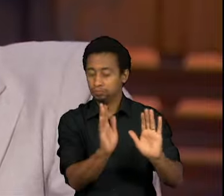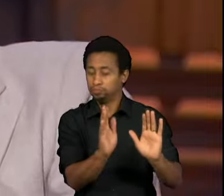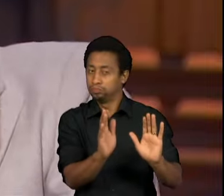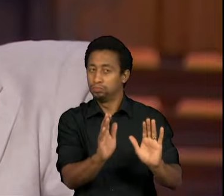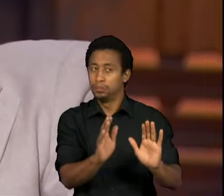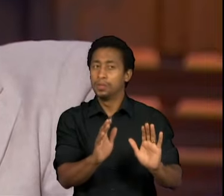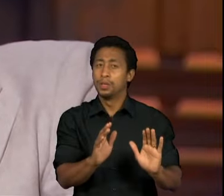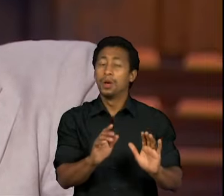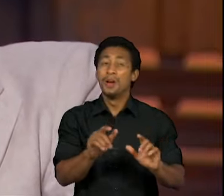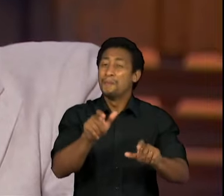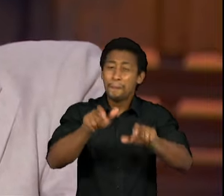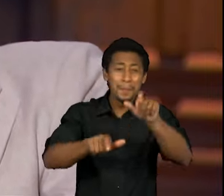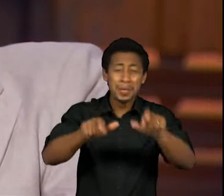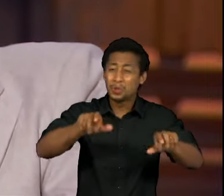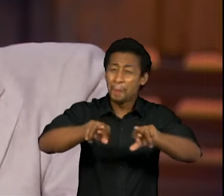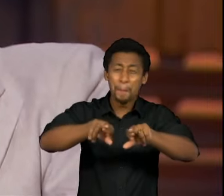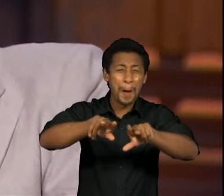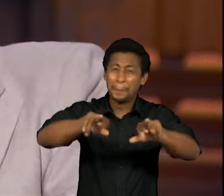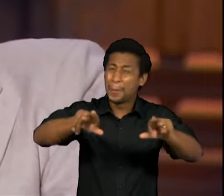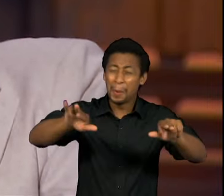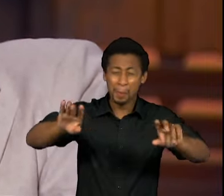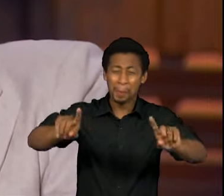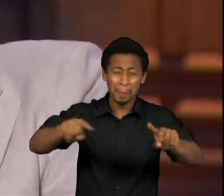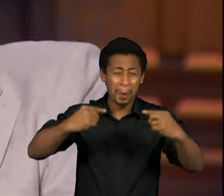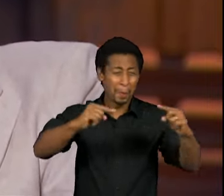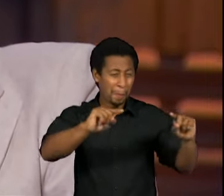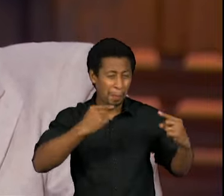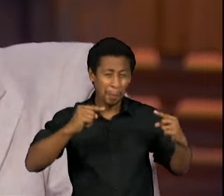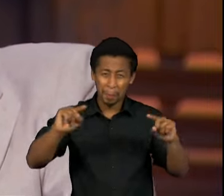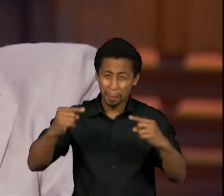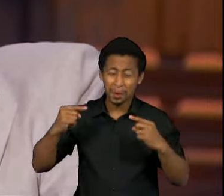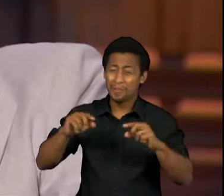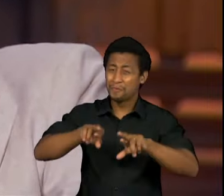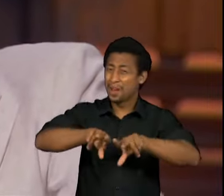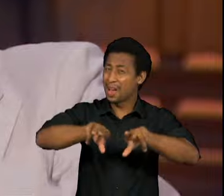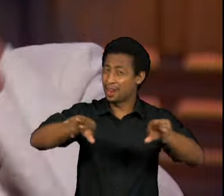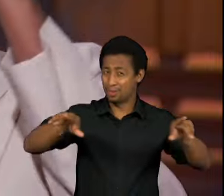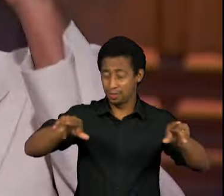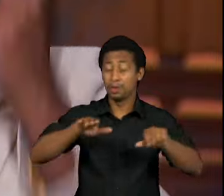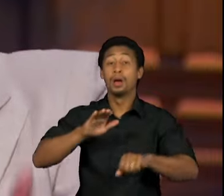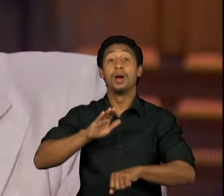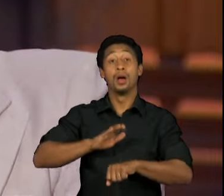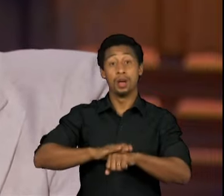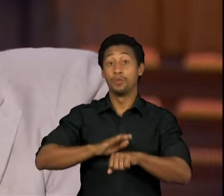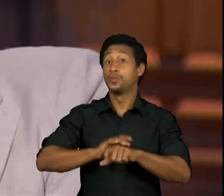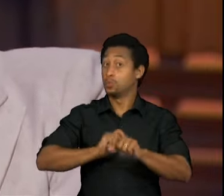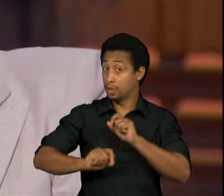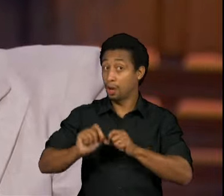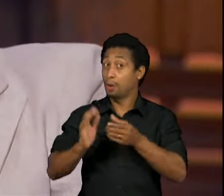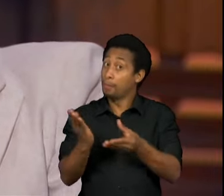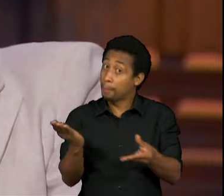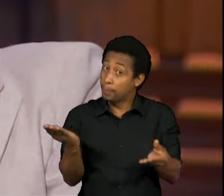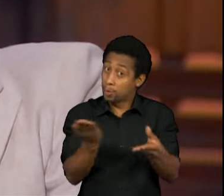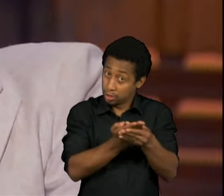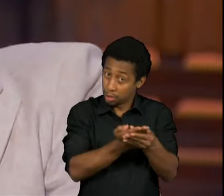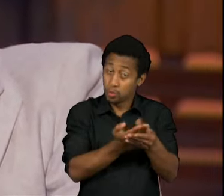foram várias pessoas no Twitter fazendo isso e não acontece nada então eu entrei com uma representação contra o Twitter